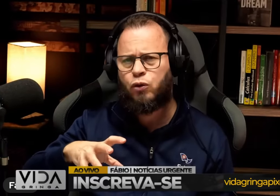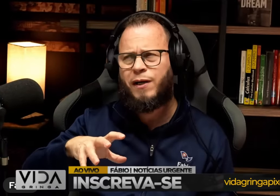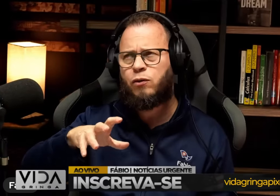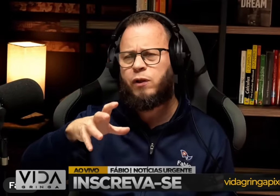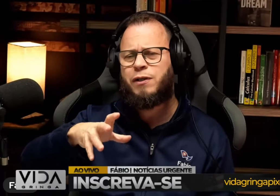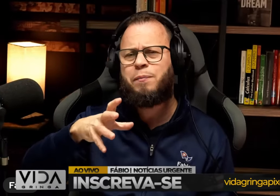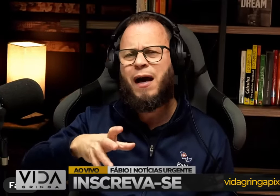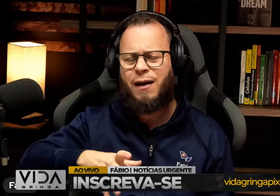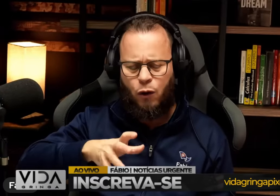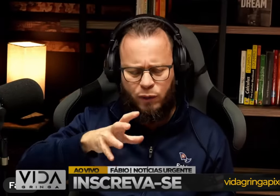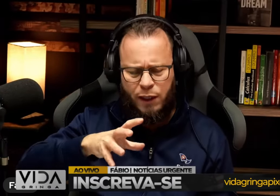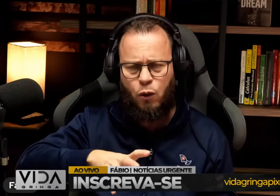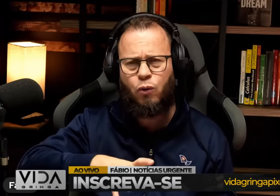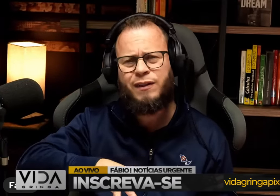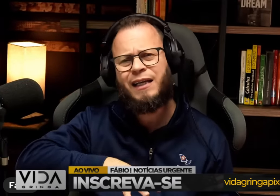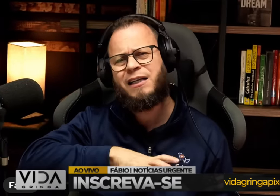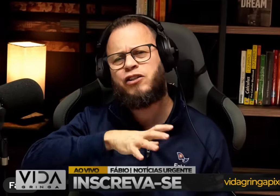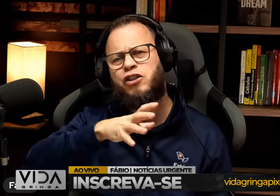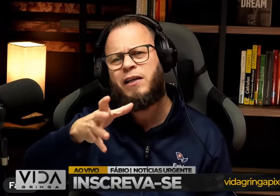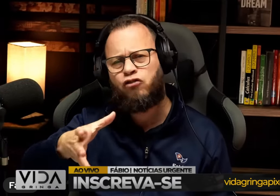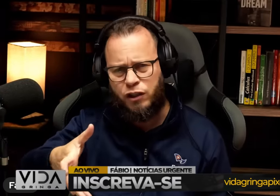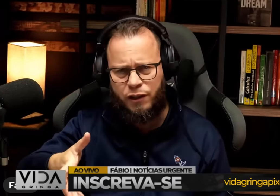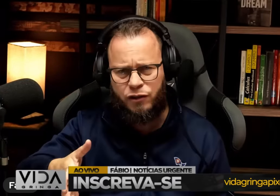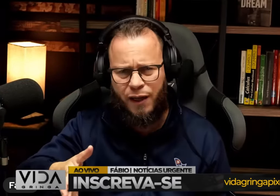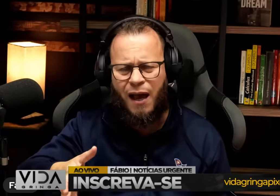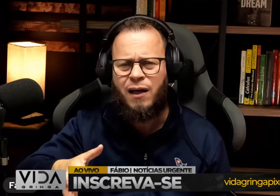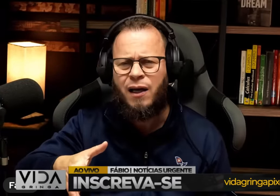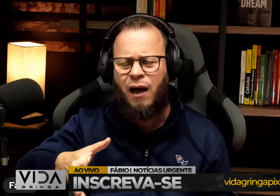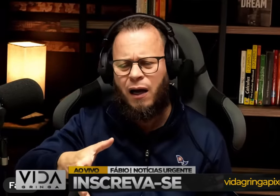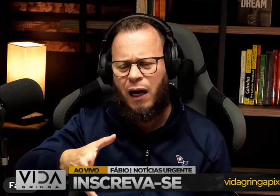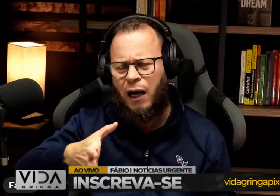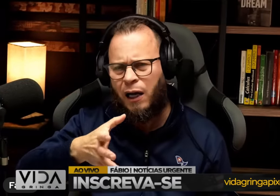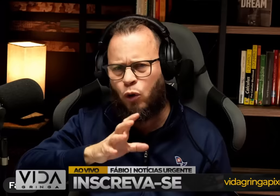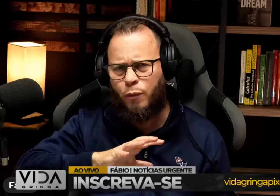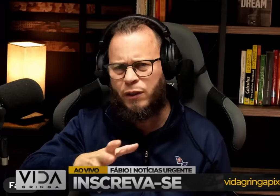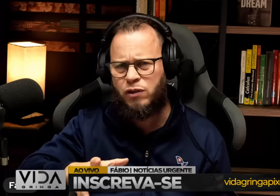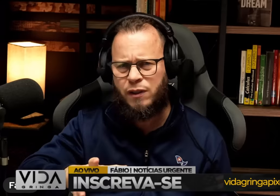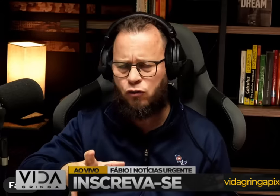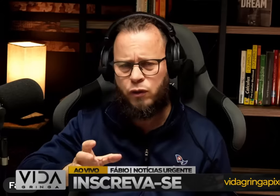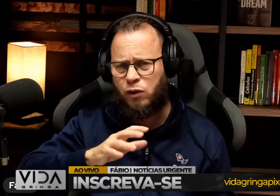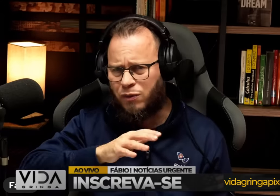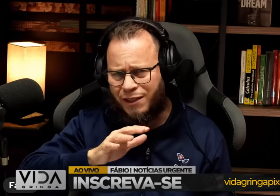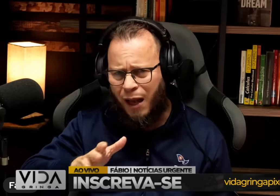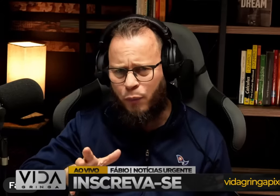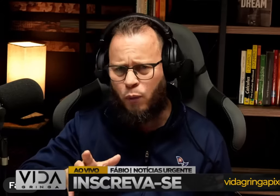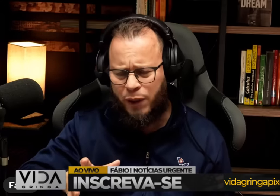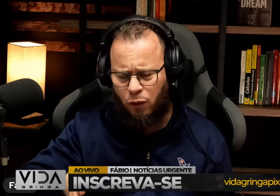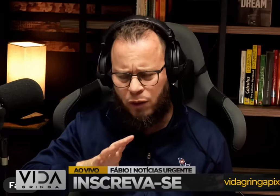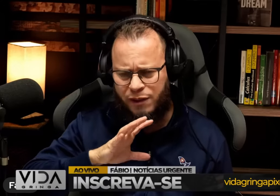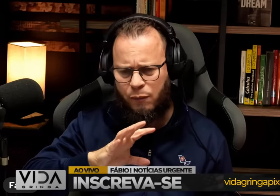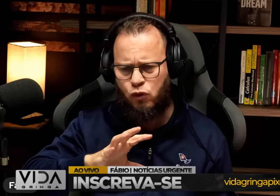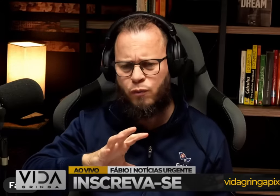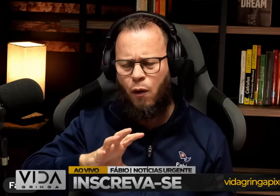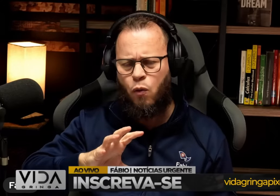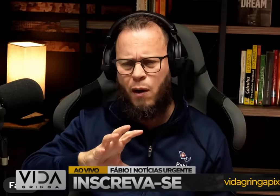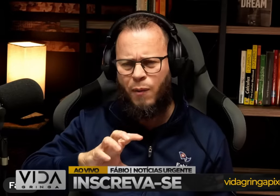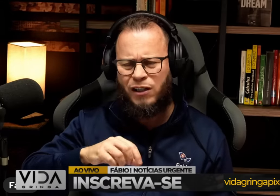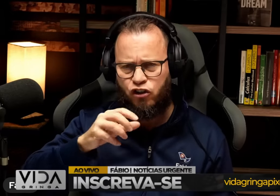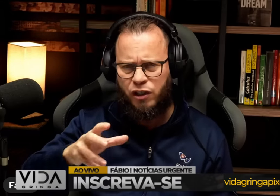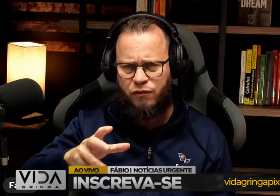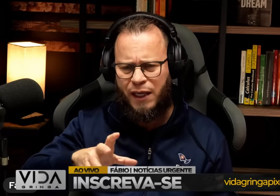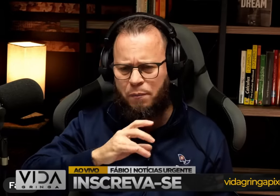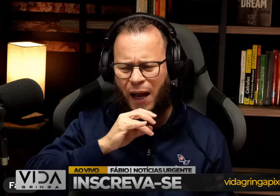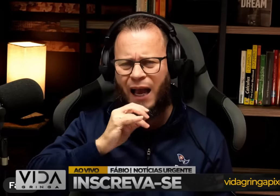ele todo, mas eu tenho que parar quando ele conta grandes mentiras, né? A economia nos Estados Unidos não está bombando. Nós temos